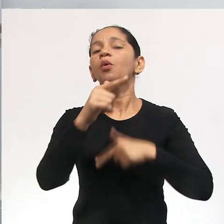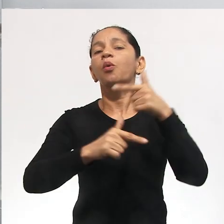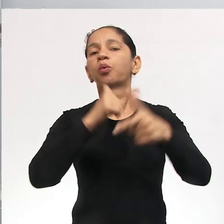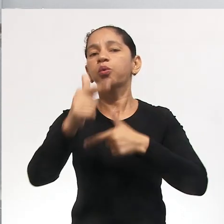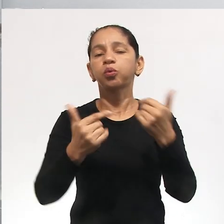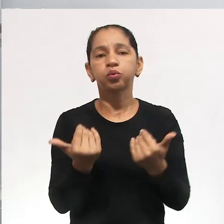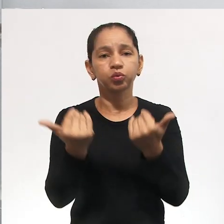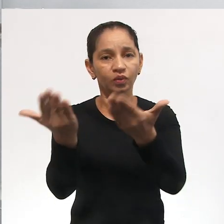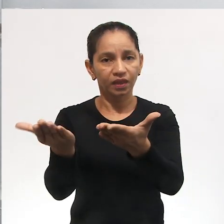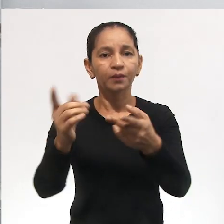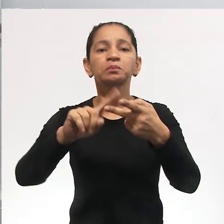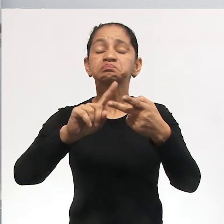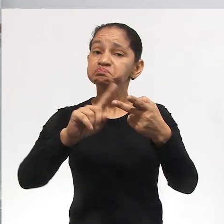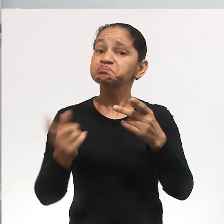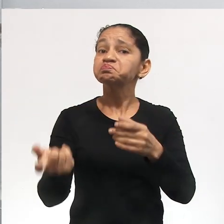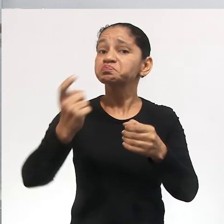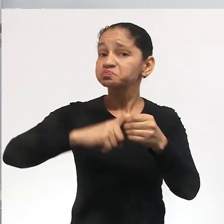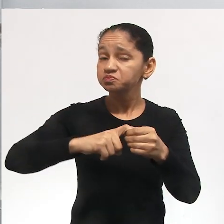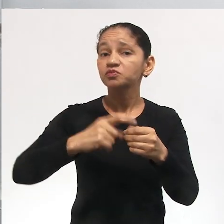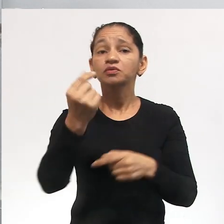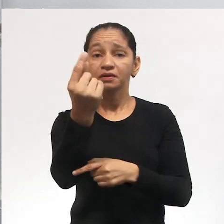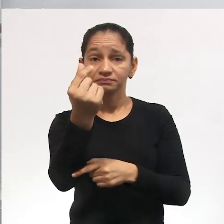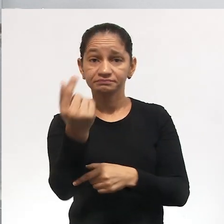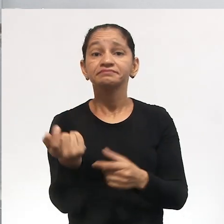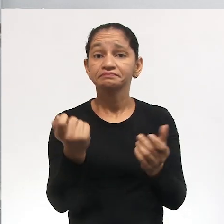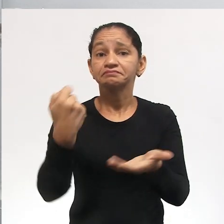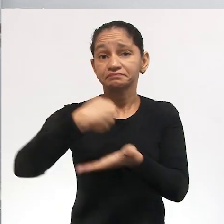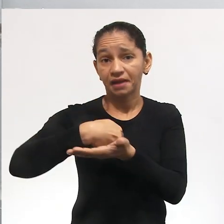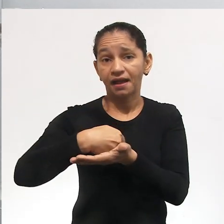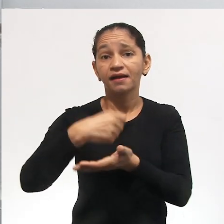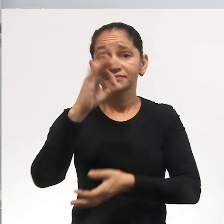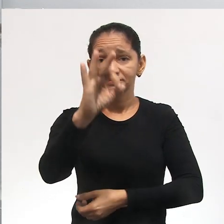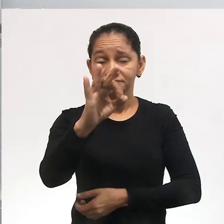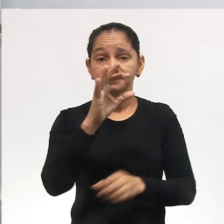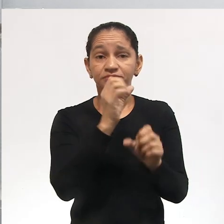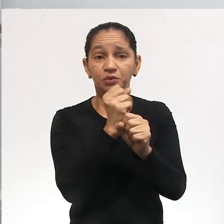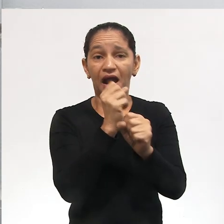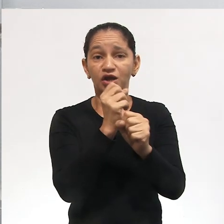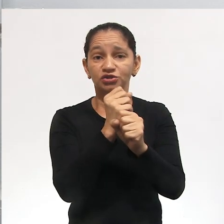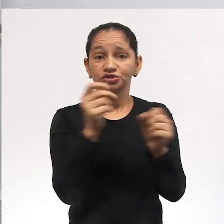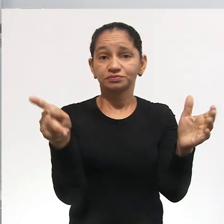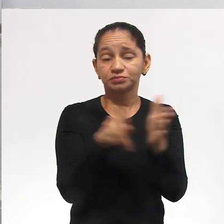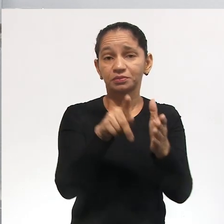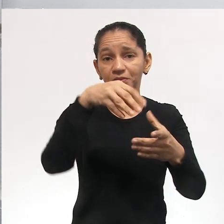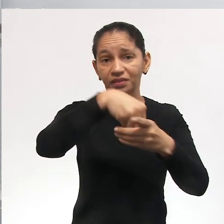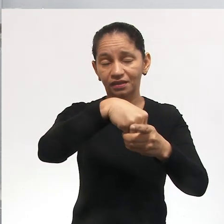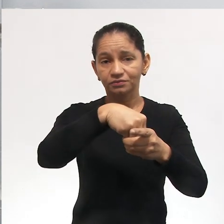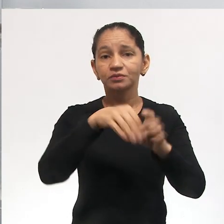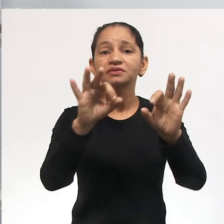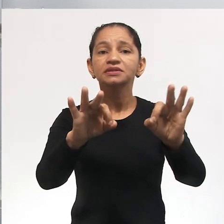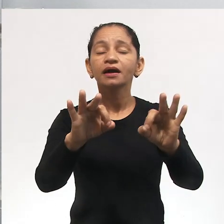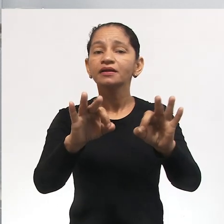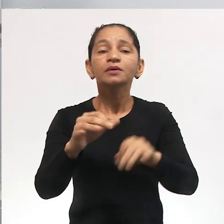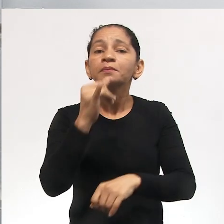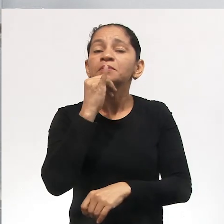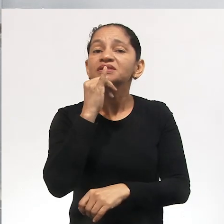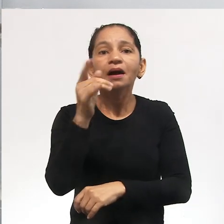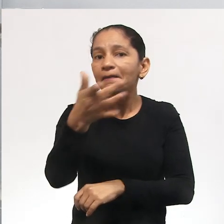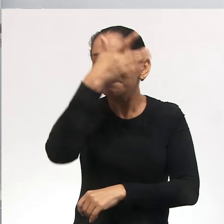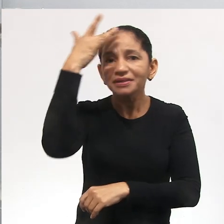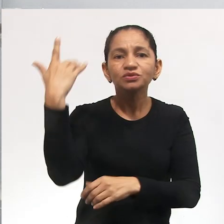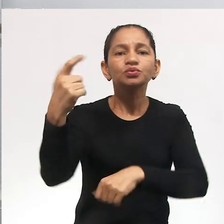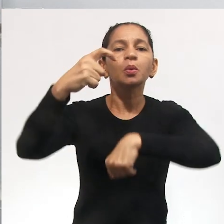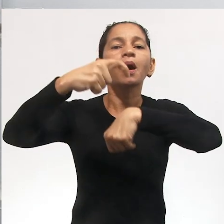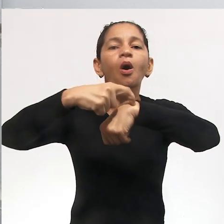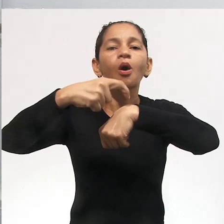sua atividade fim a terceiros. E agora, a pessoa jurídica ou a pessoa física não pagou naquele momento.